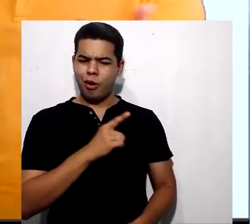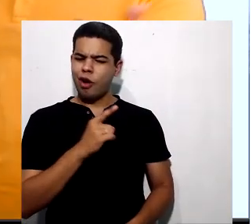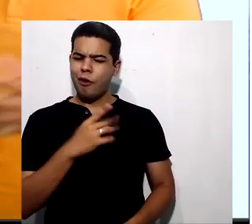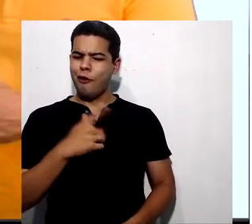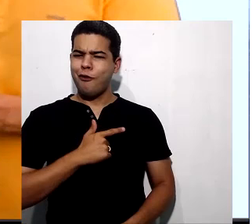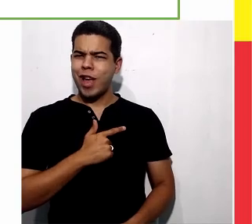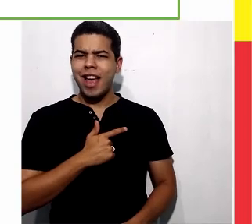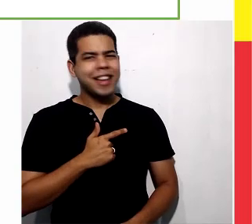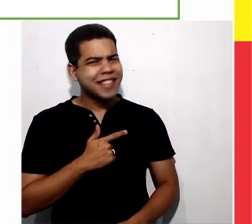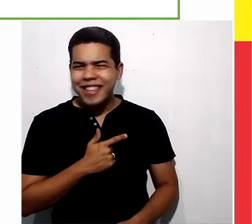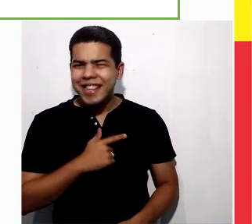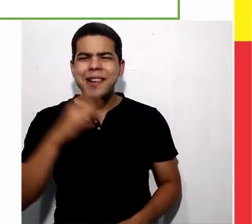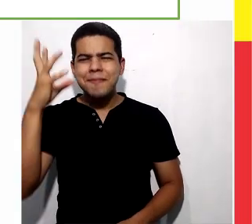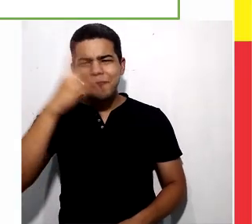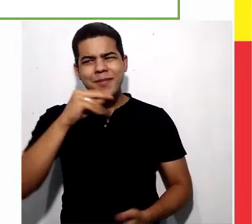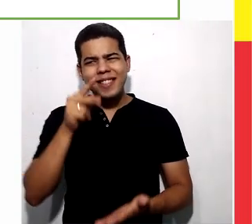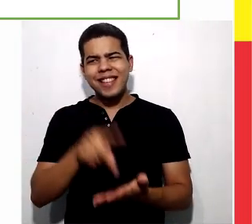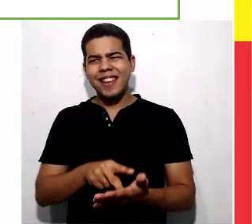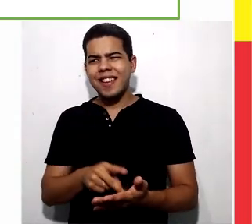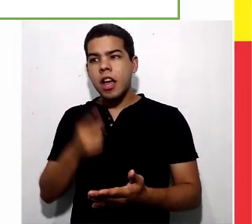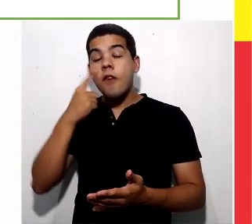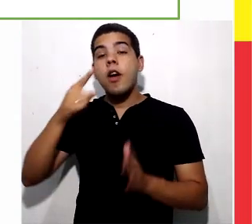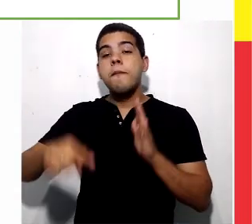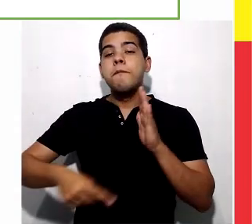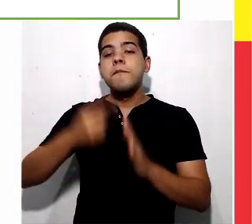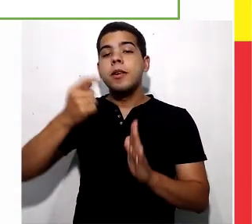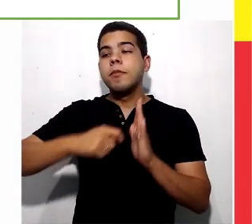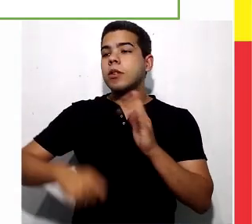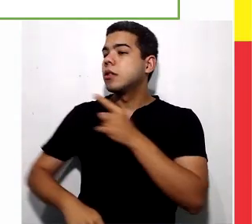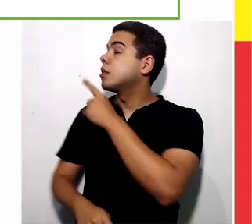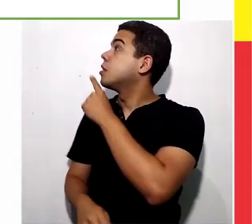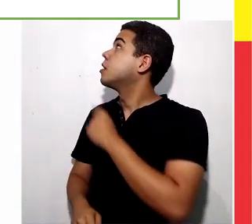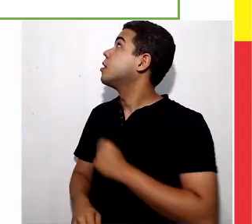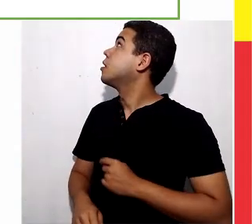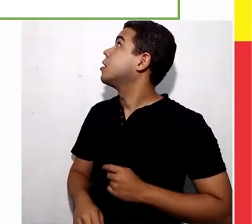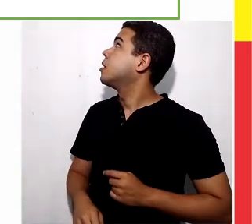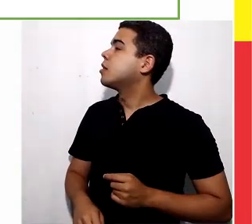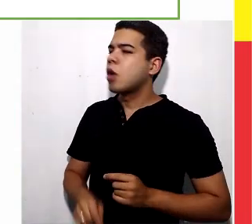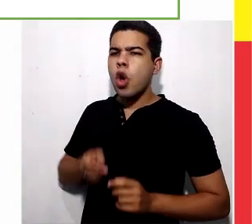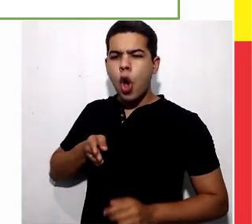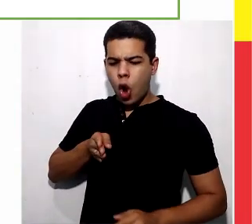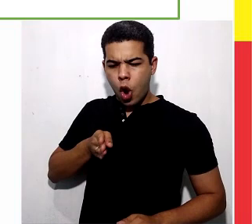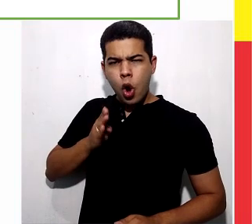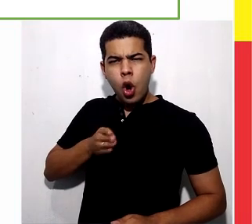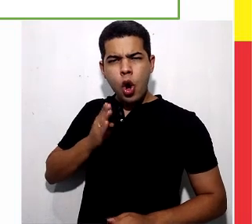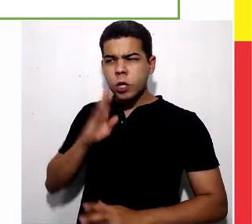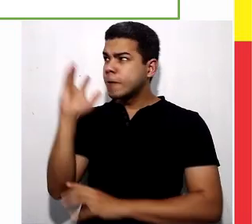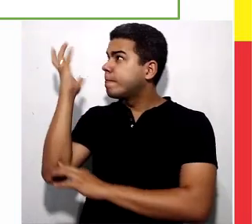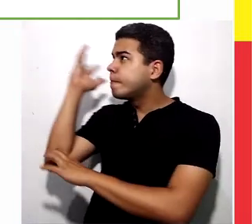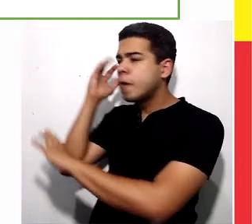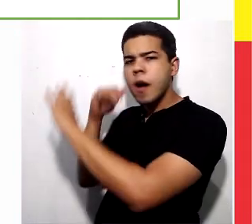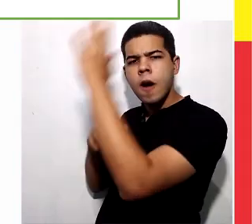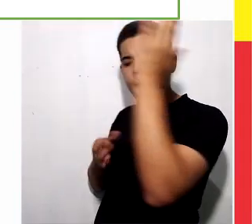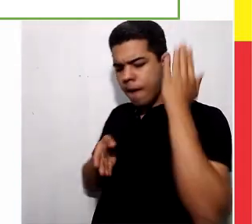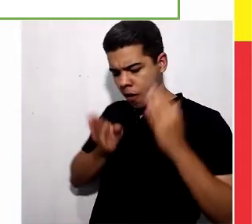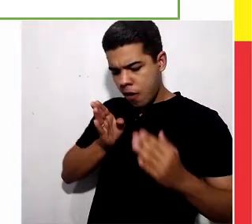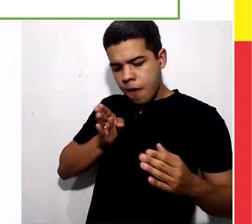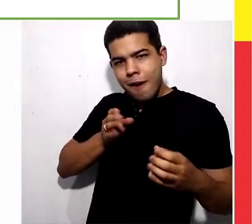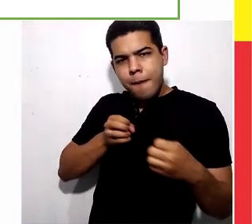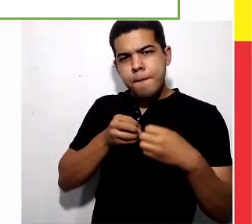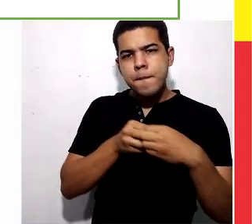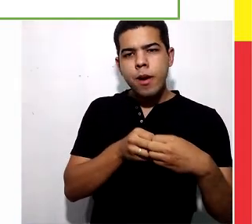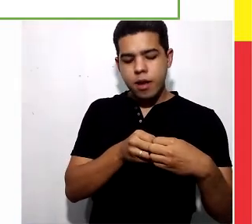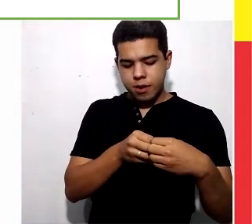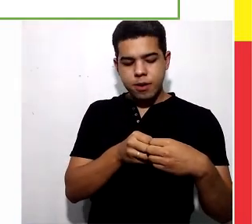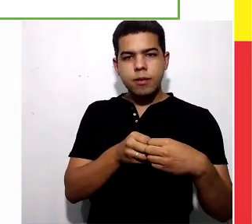foi em 1944, não é isso? Perto do Coração Selvagem. E esta obra, Perto do Coração Selvagem, ela foi sucesso de